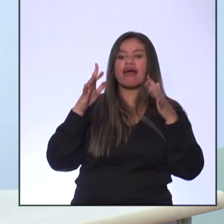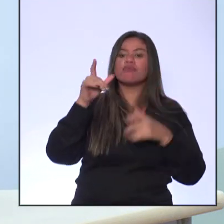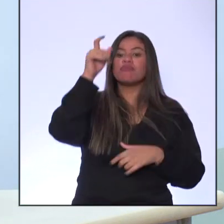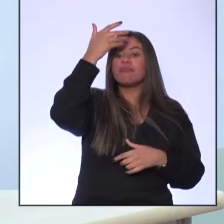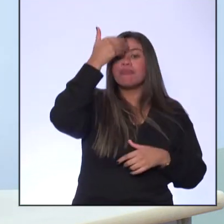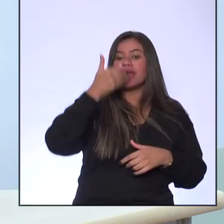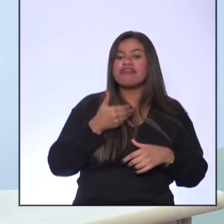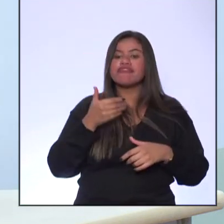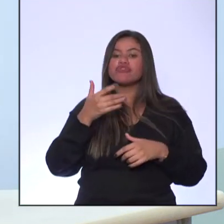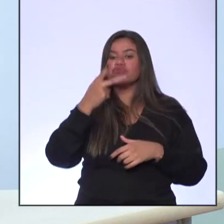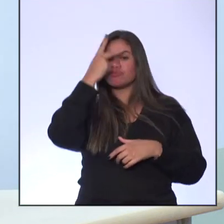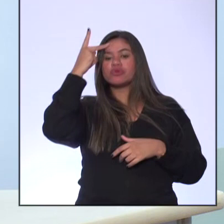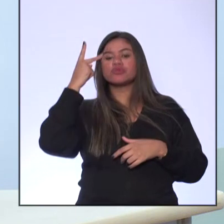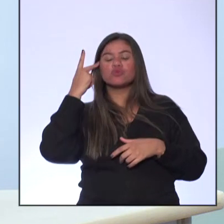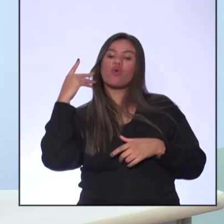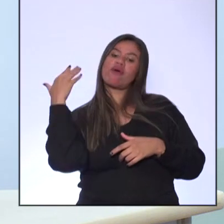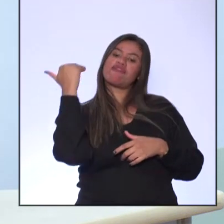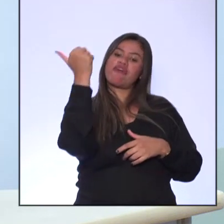famosos,